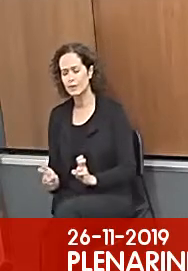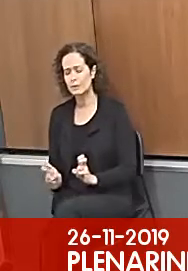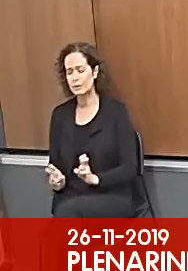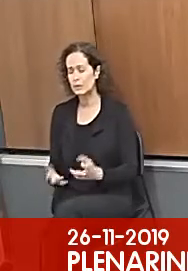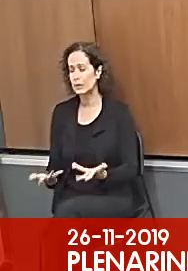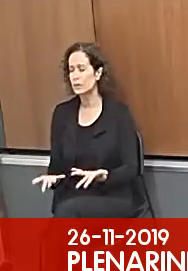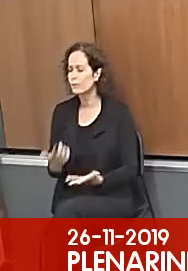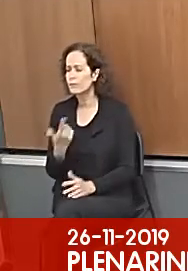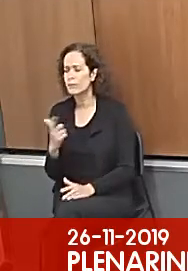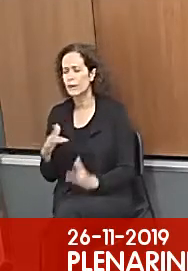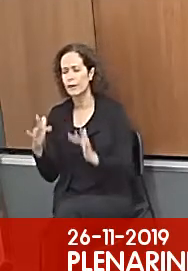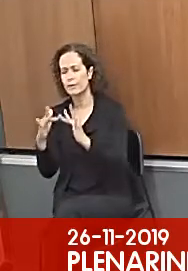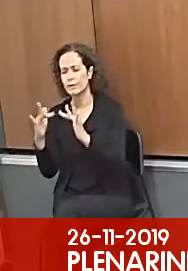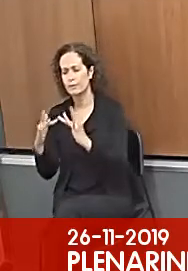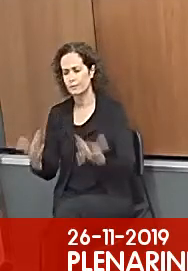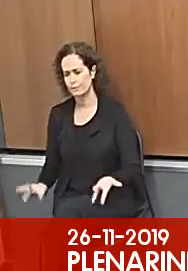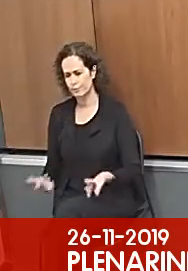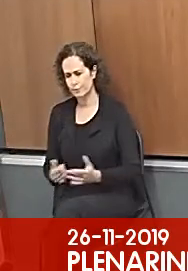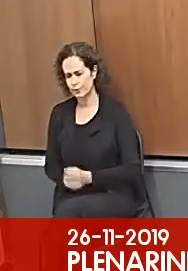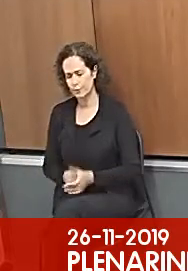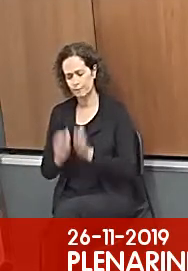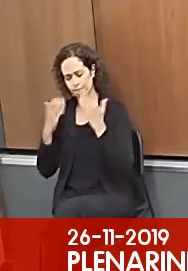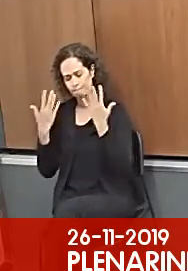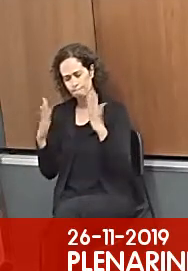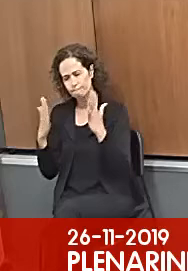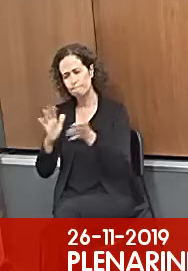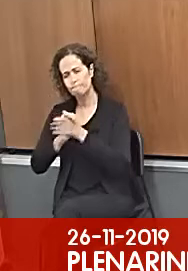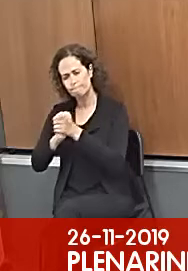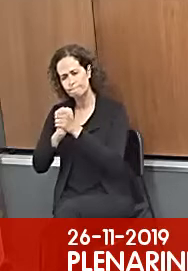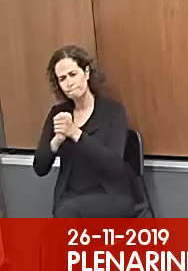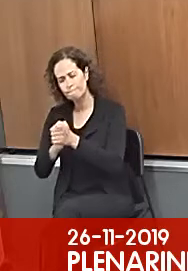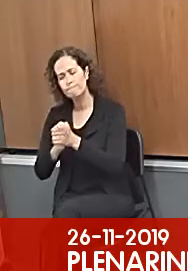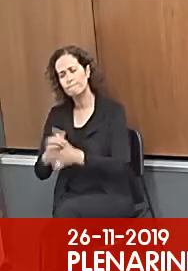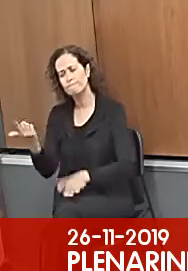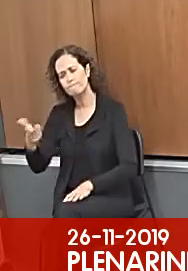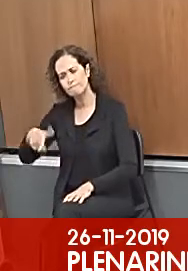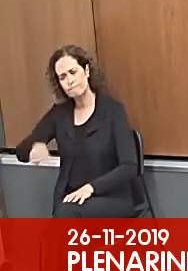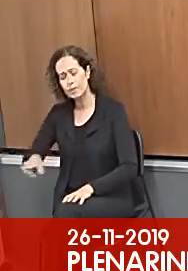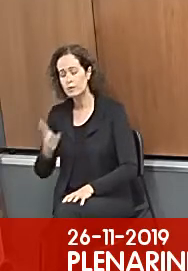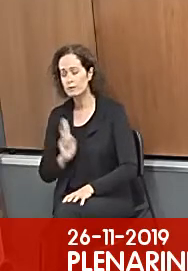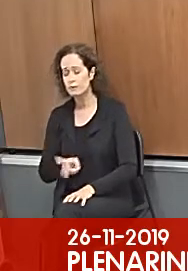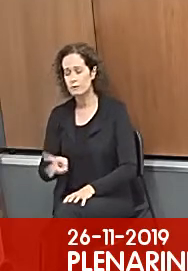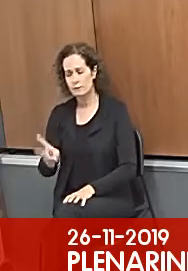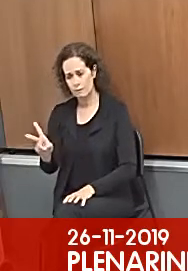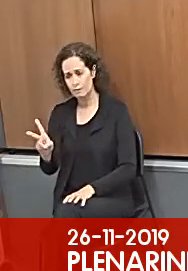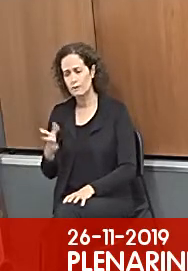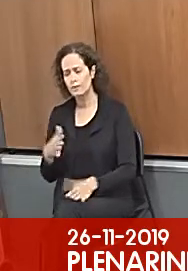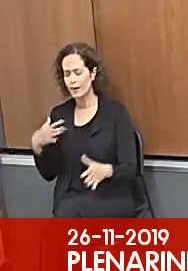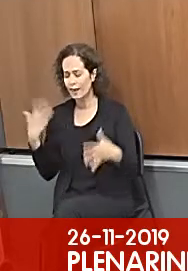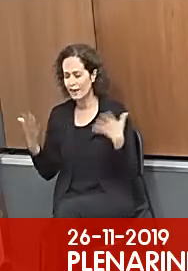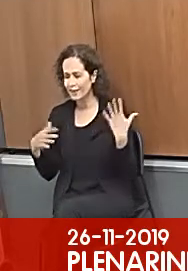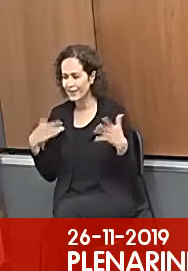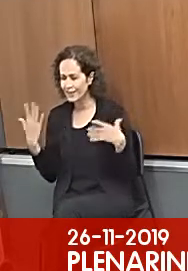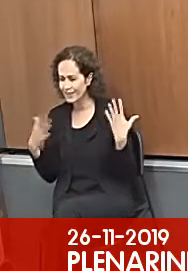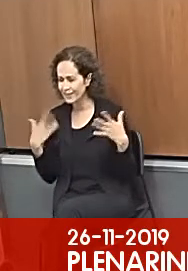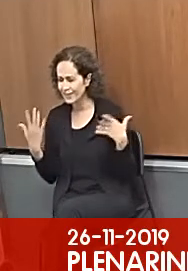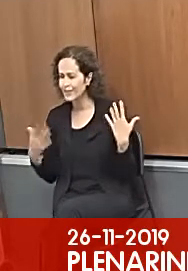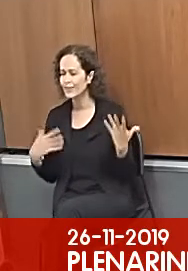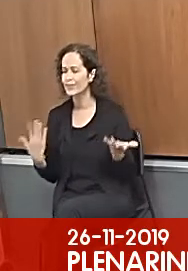distanciamento. Então, eu quero parabenizar essa comissão mais uma vez, como sempre eu tenho a alegria de